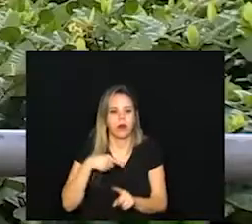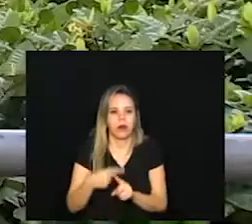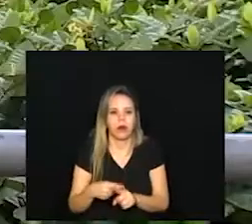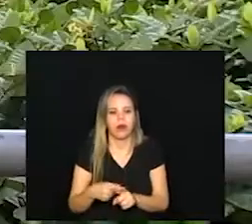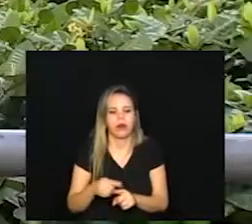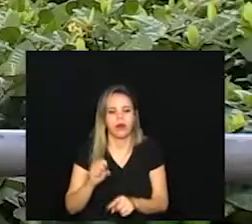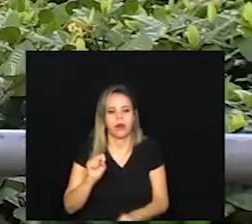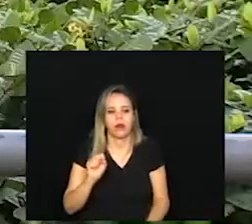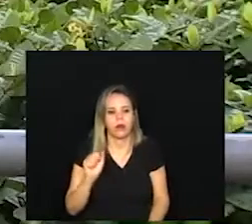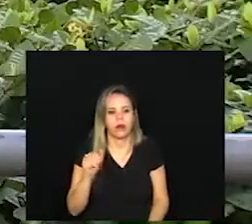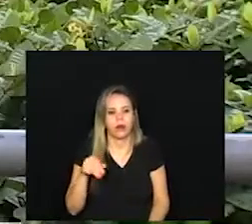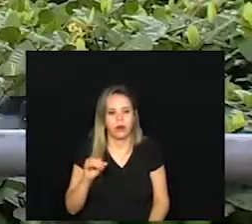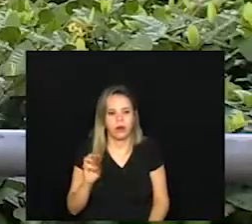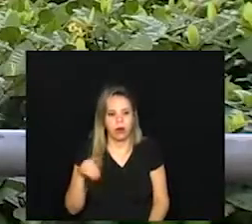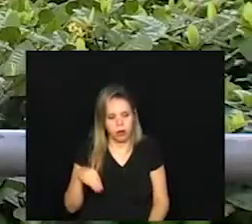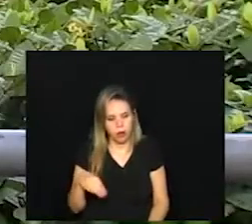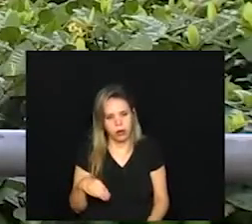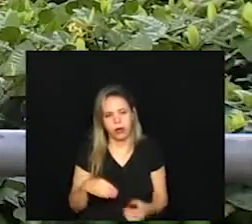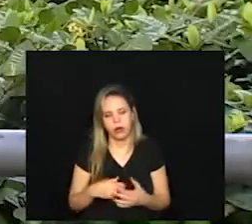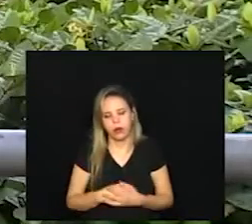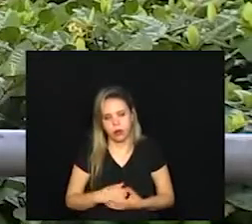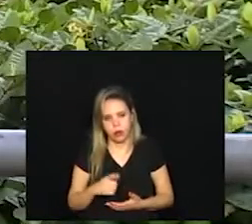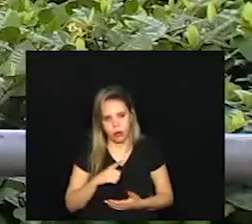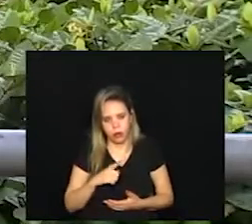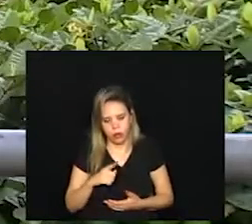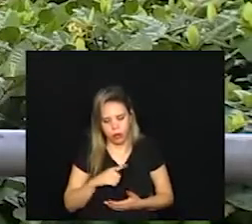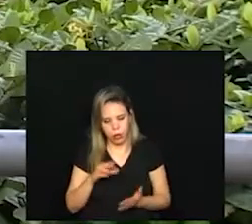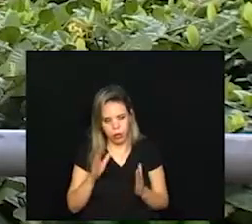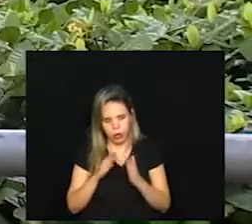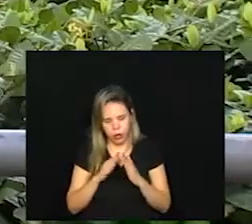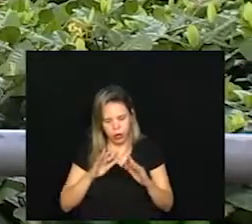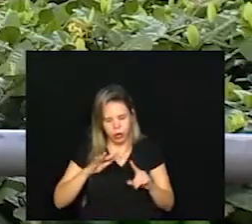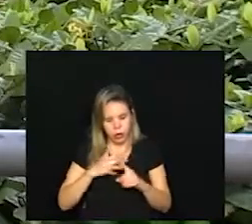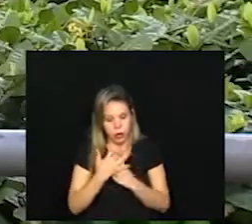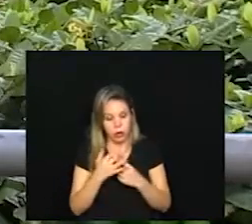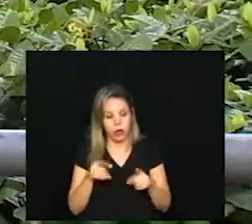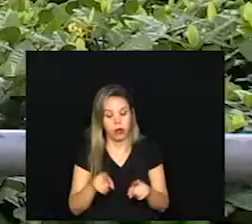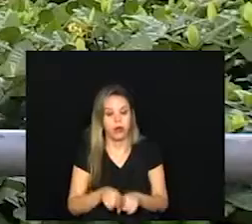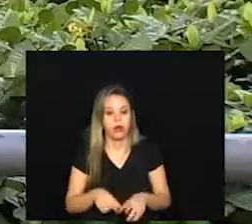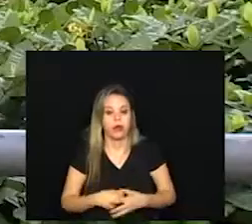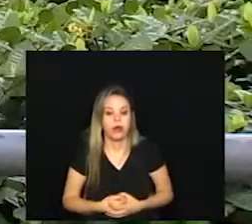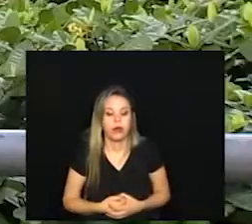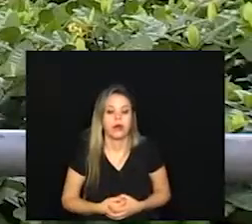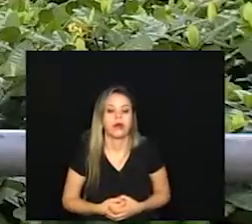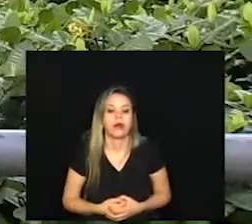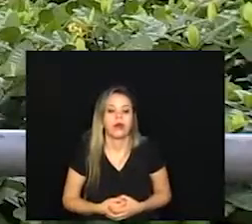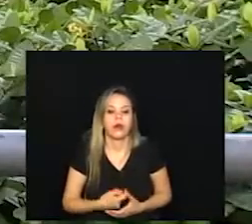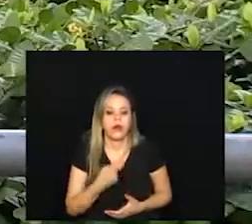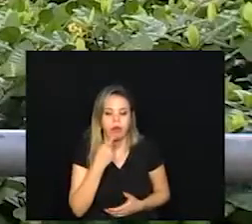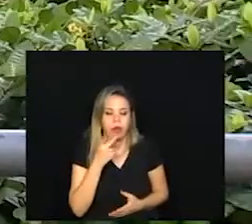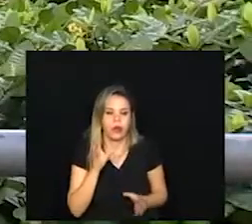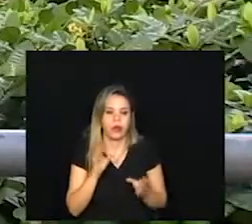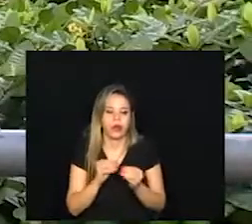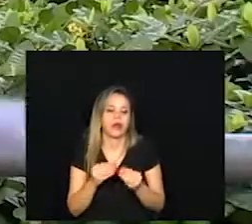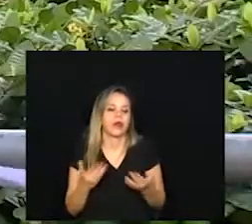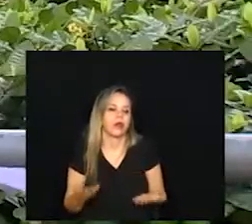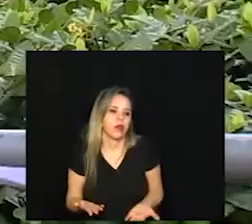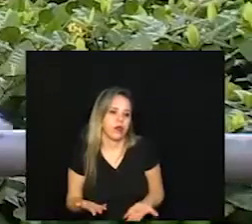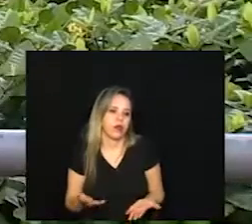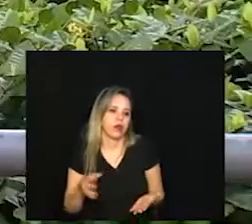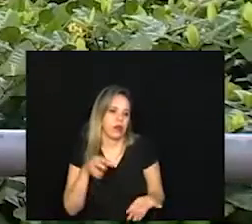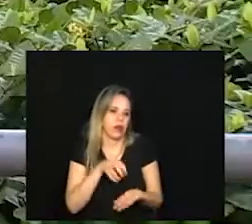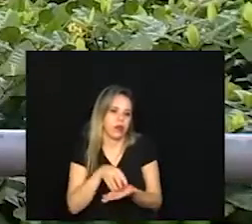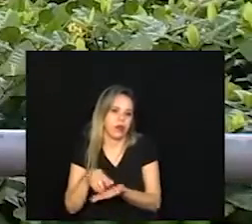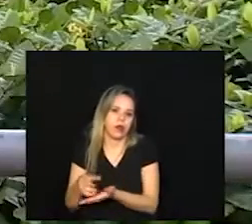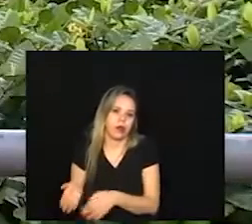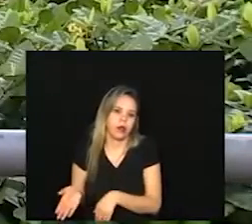no SAMIM, que é o nosso albergue municipal, nós teremos na Casa da Cidadania também. Por falar em abrigamento,